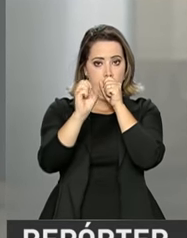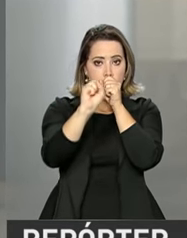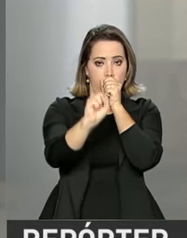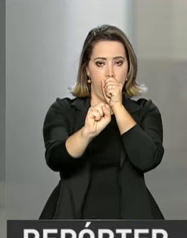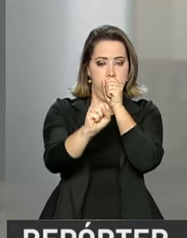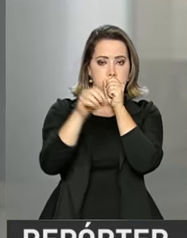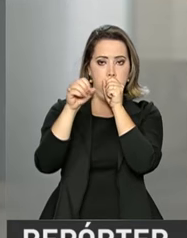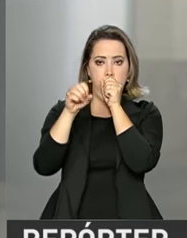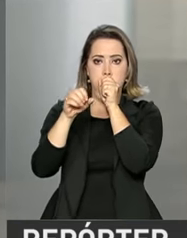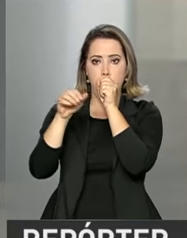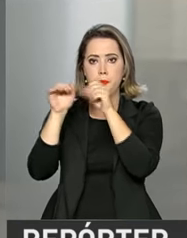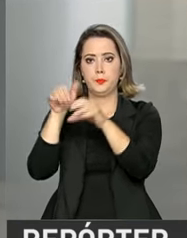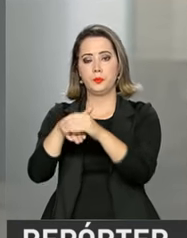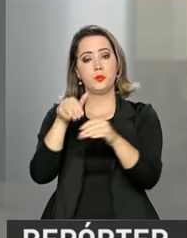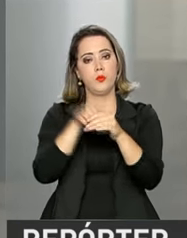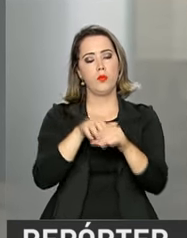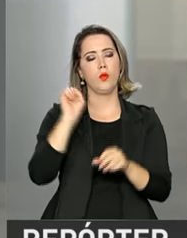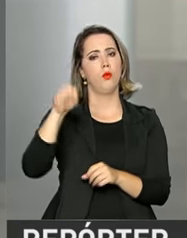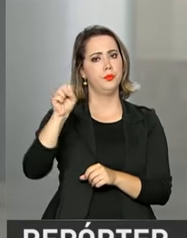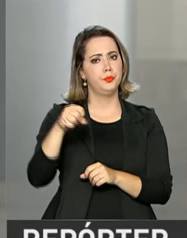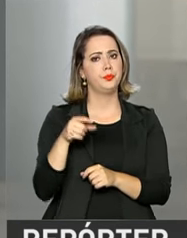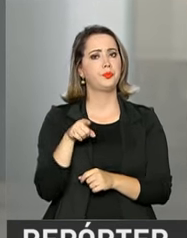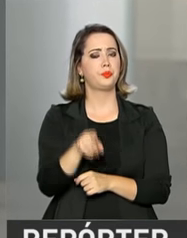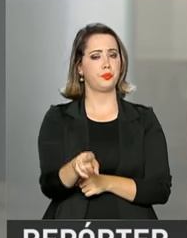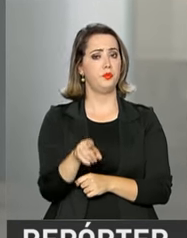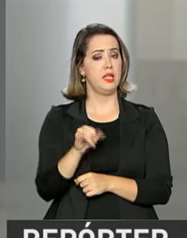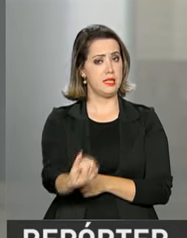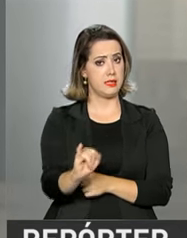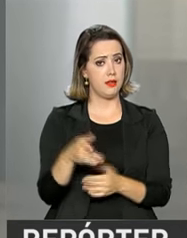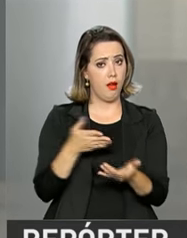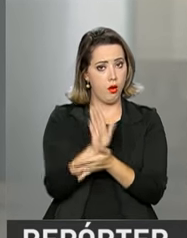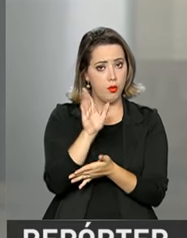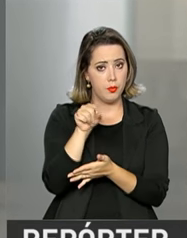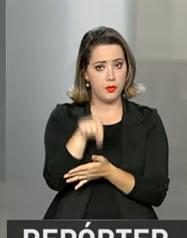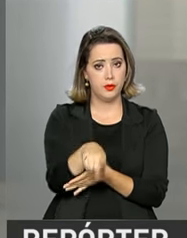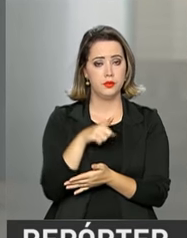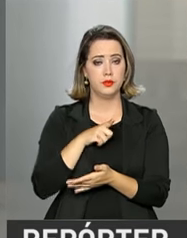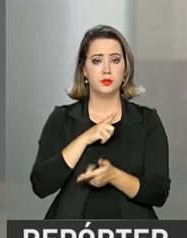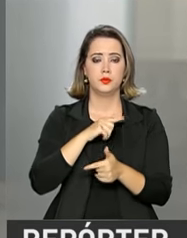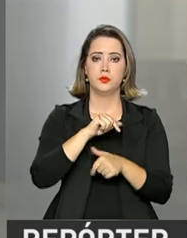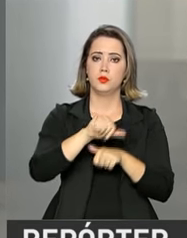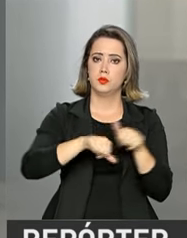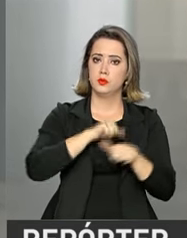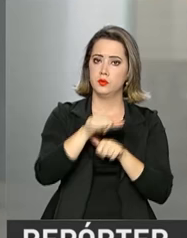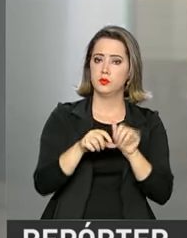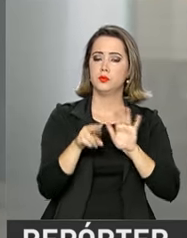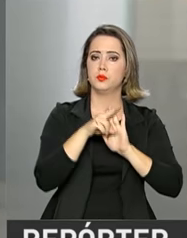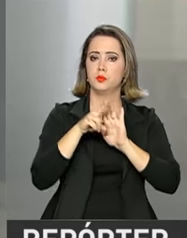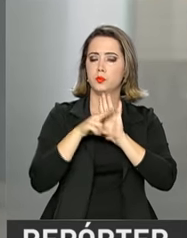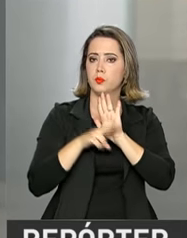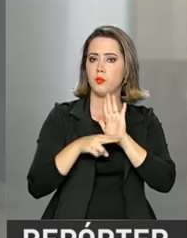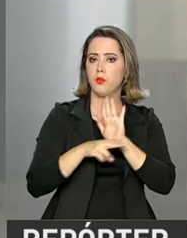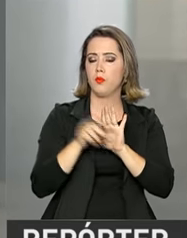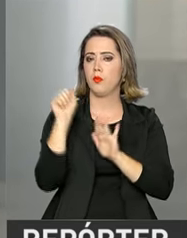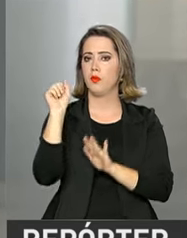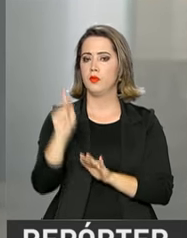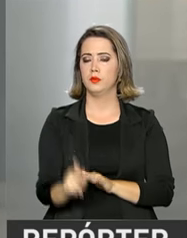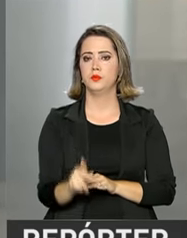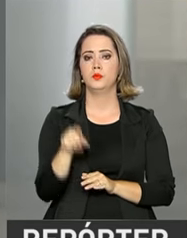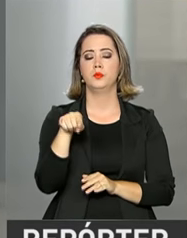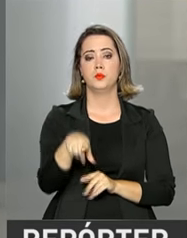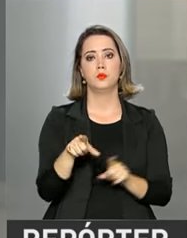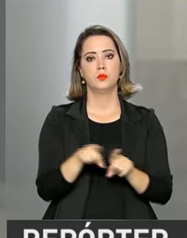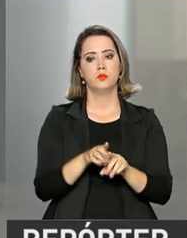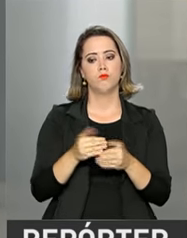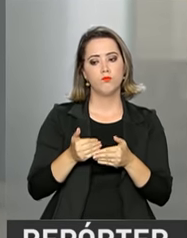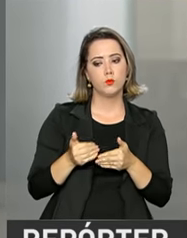favoráveis caso isso aconteça a proposta de emenda constitucional que altera as regras da previdência social